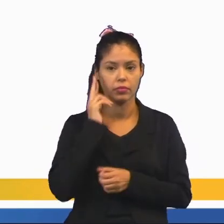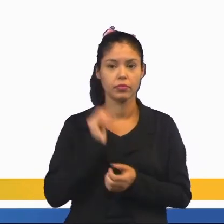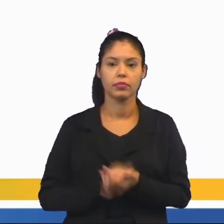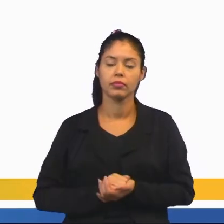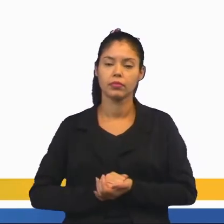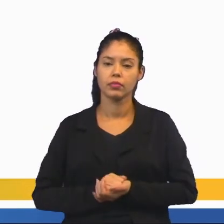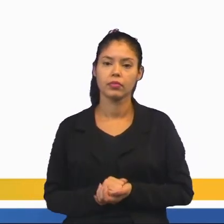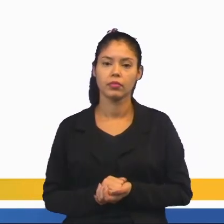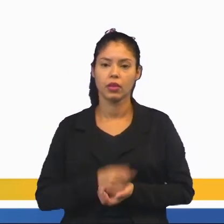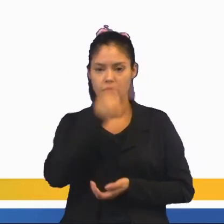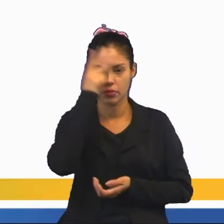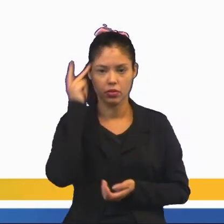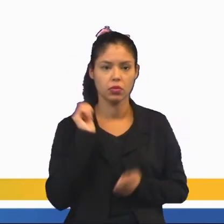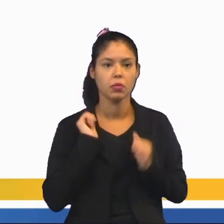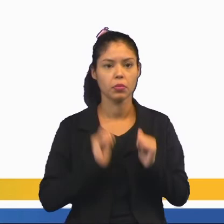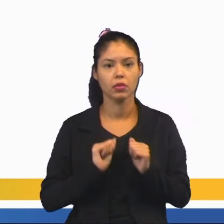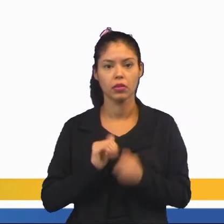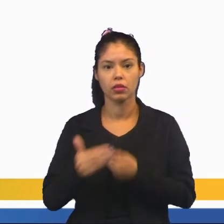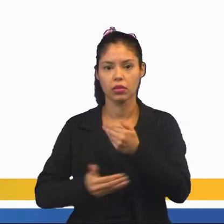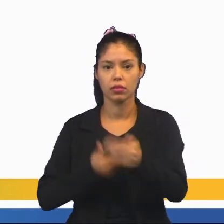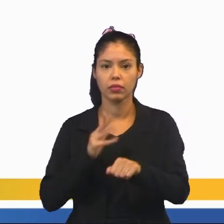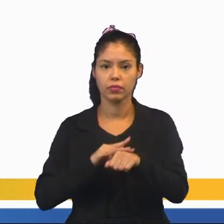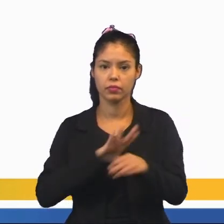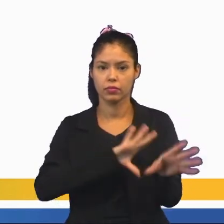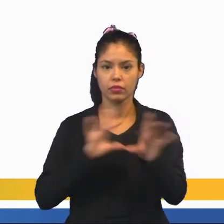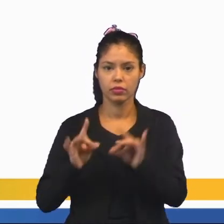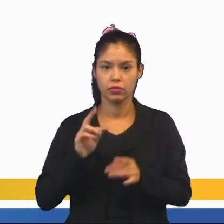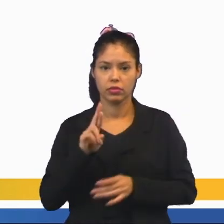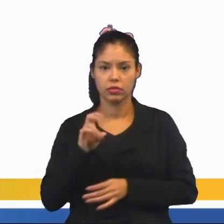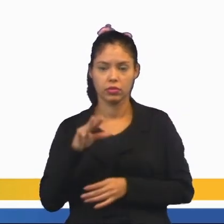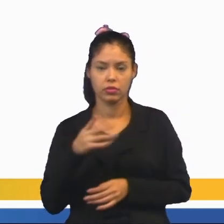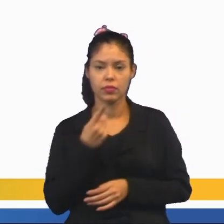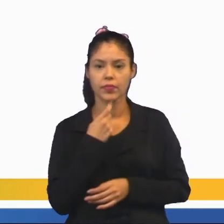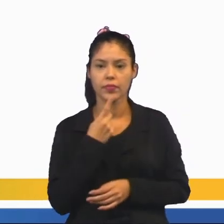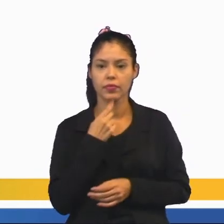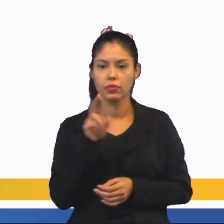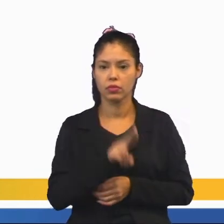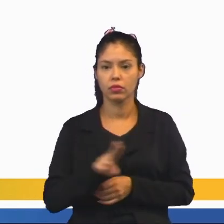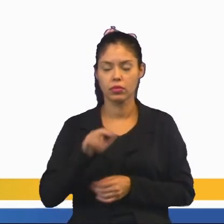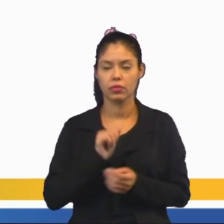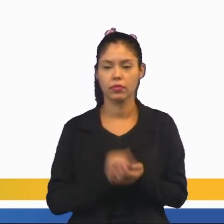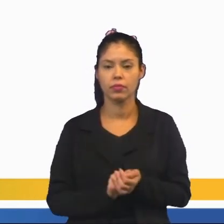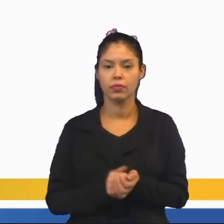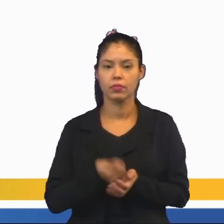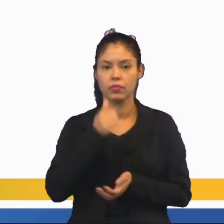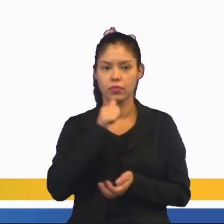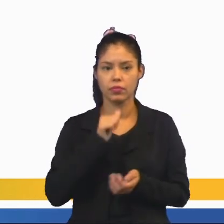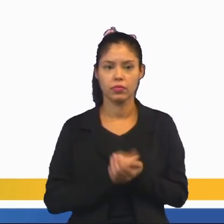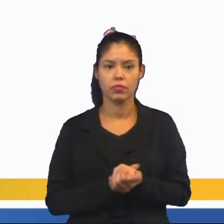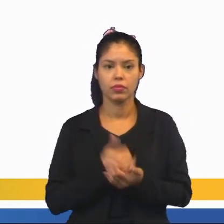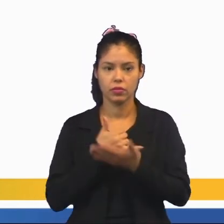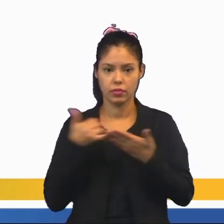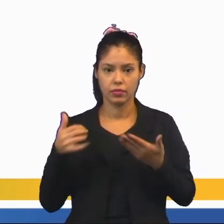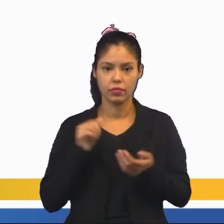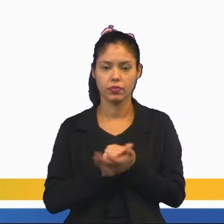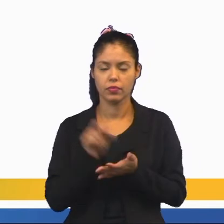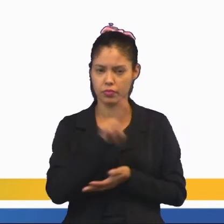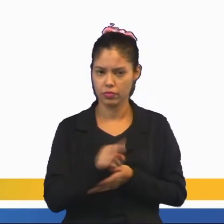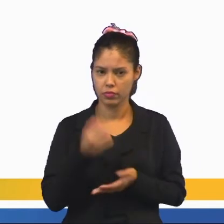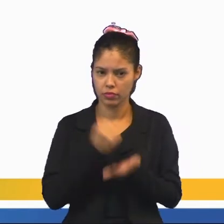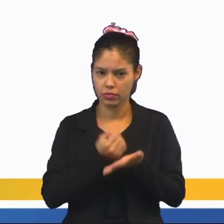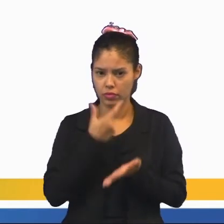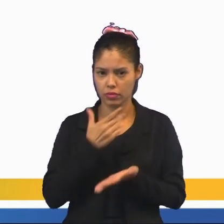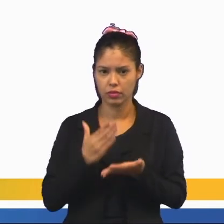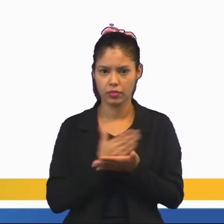comuns. As pessoas podem desenvolver a doença através de transfusão sanguínea, uso de álcool e drogas, uso